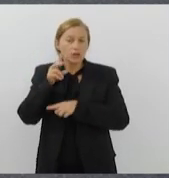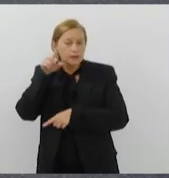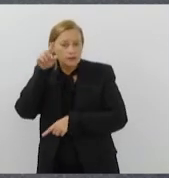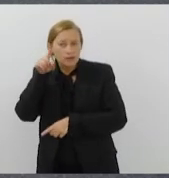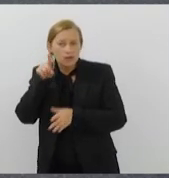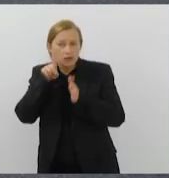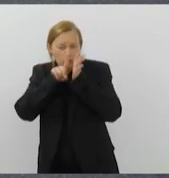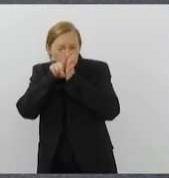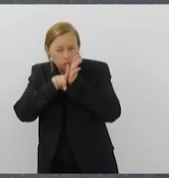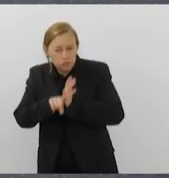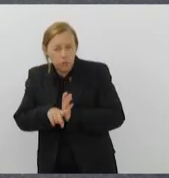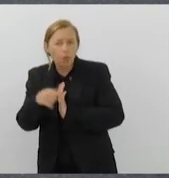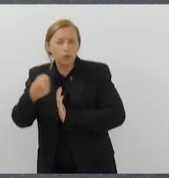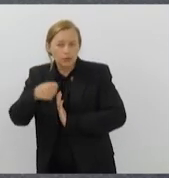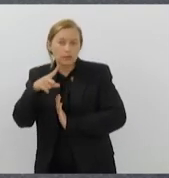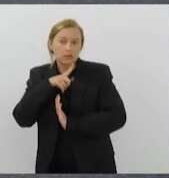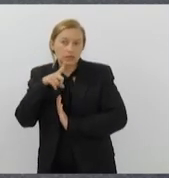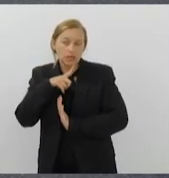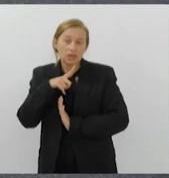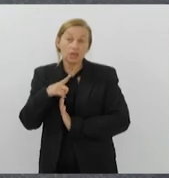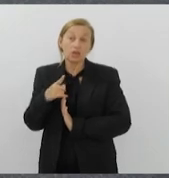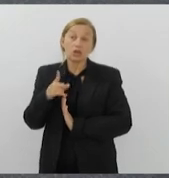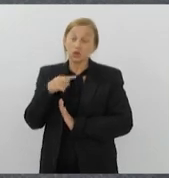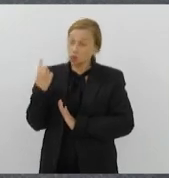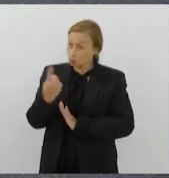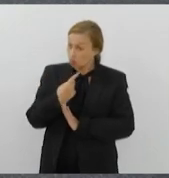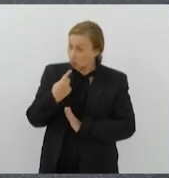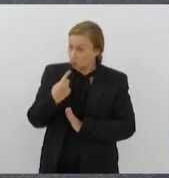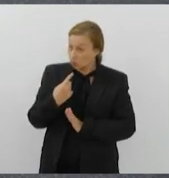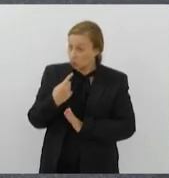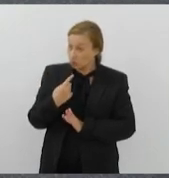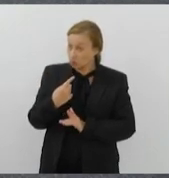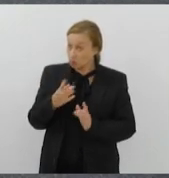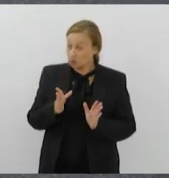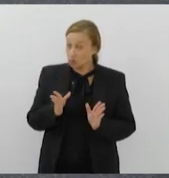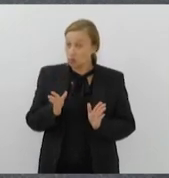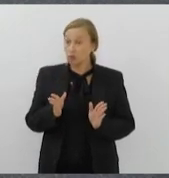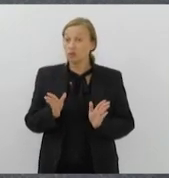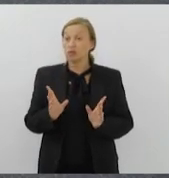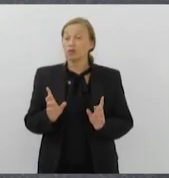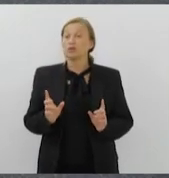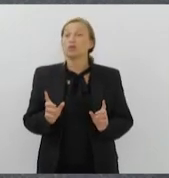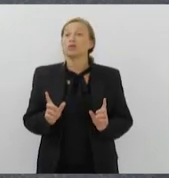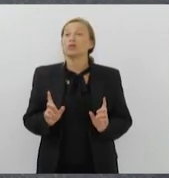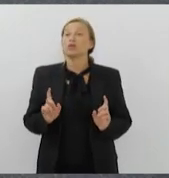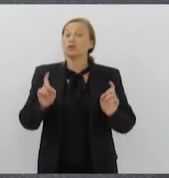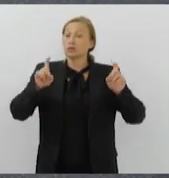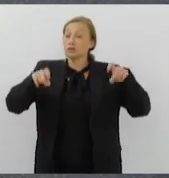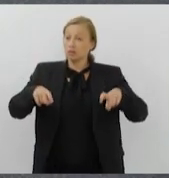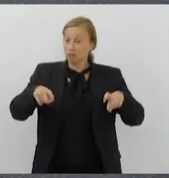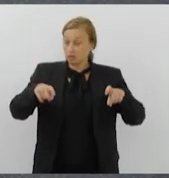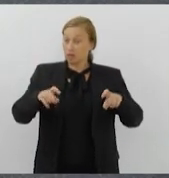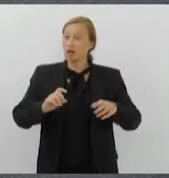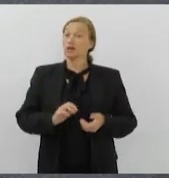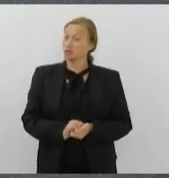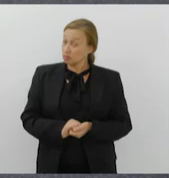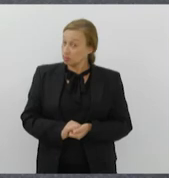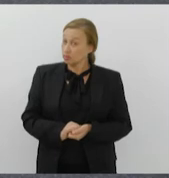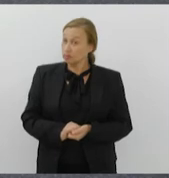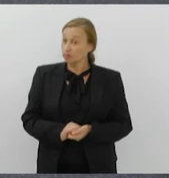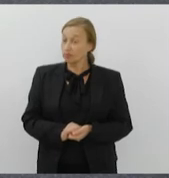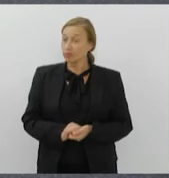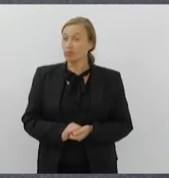Talvez, e pelo que o nosso gabinete, e que eu quero deixar a Vossa Excelência à parte, e que talvez, diante do que